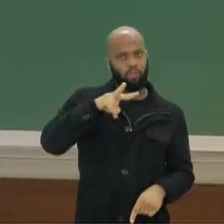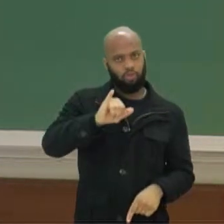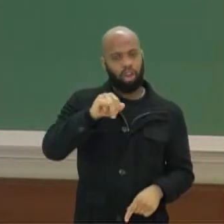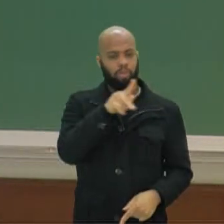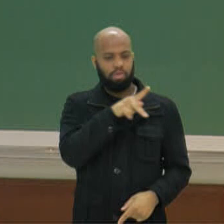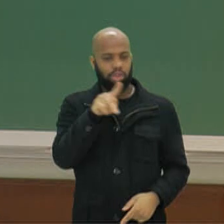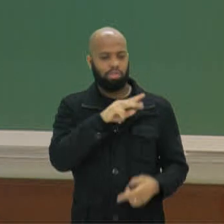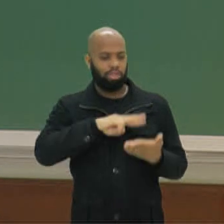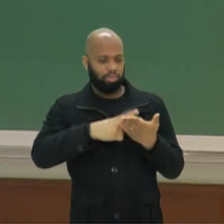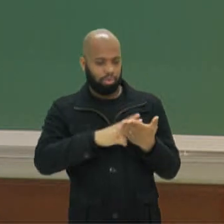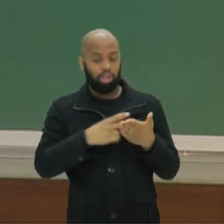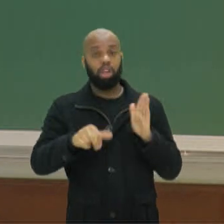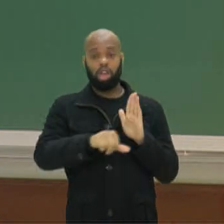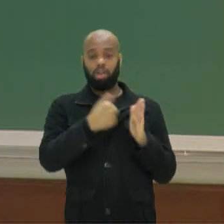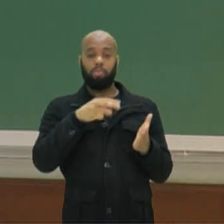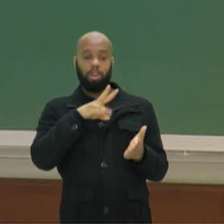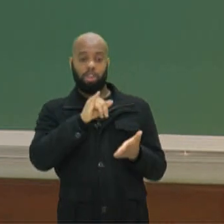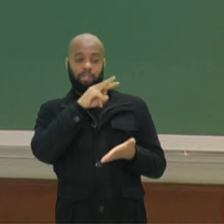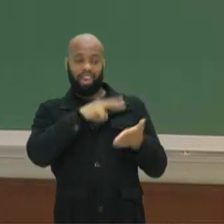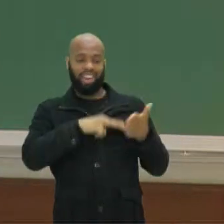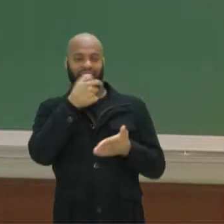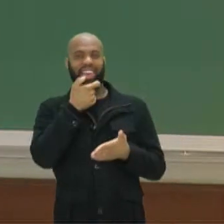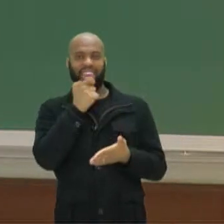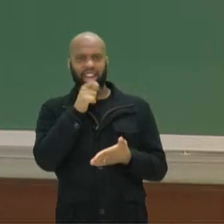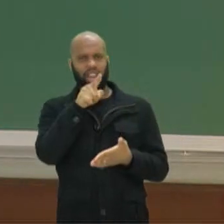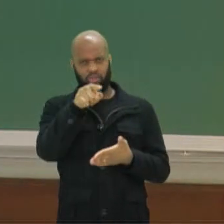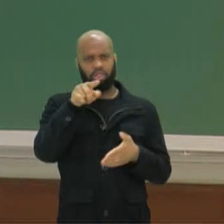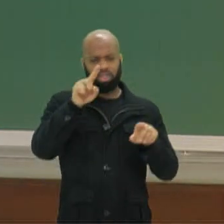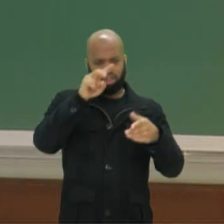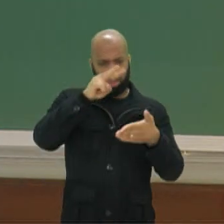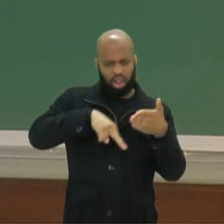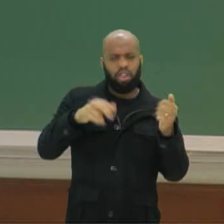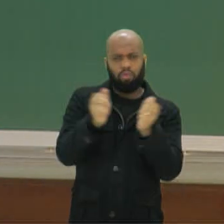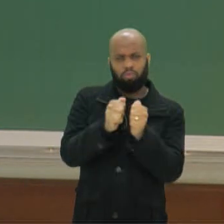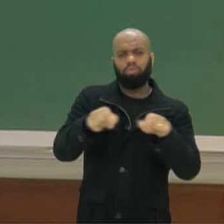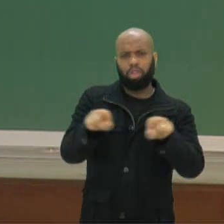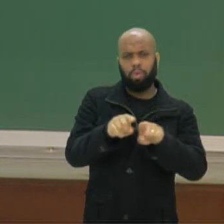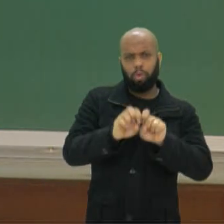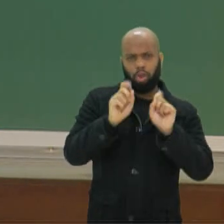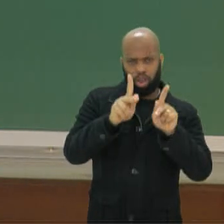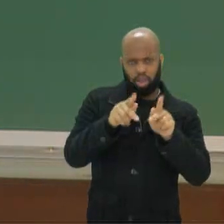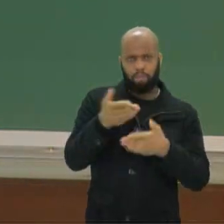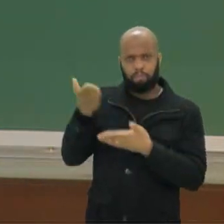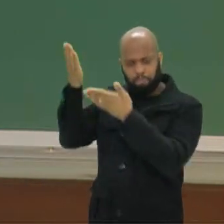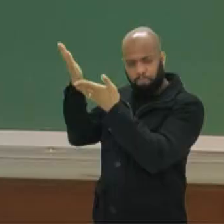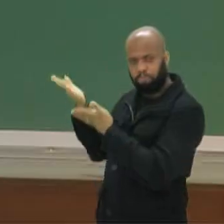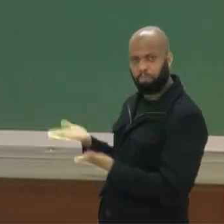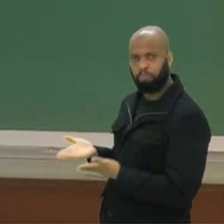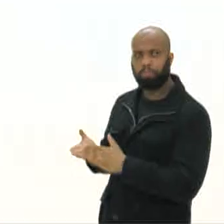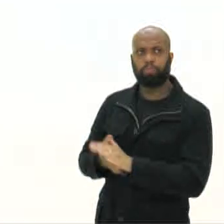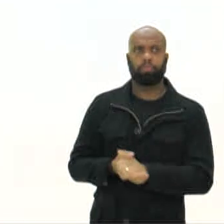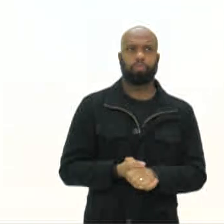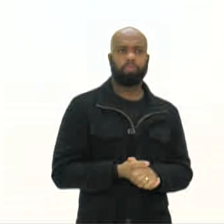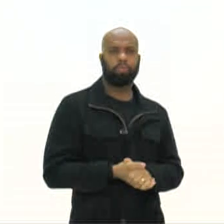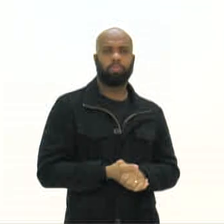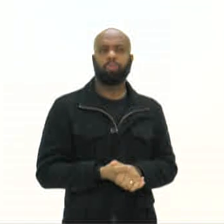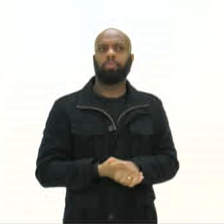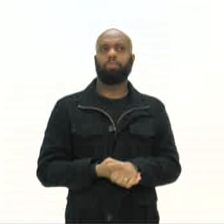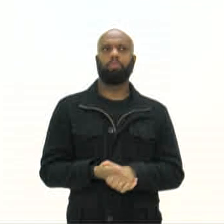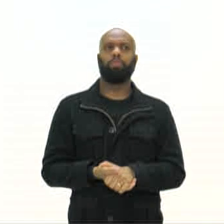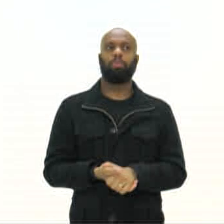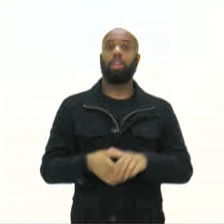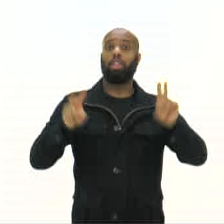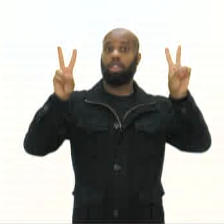fazer a leitura em inglês e daí eu venho com a tradução como a gente está acostumado. Bora lá então. Film as an